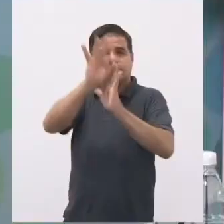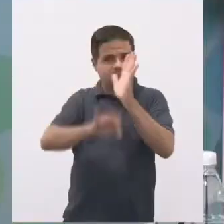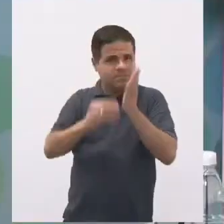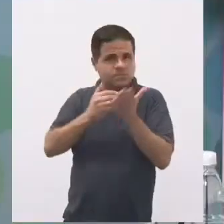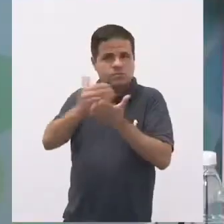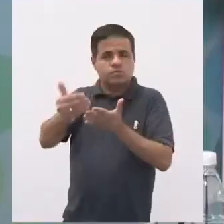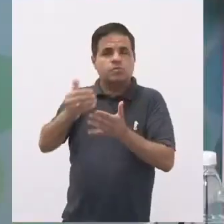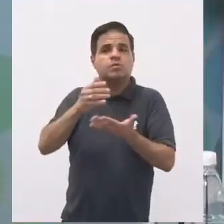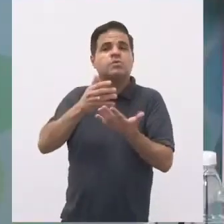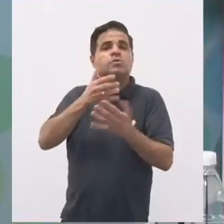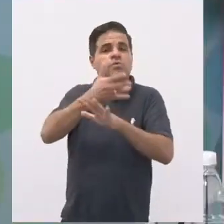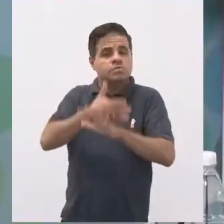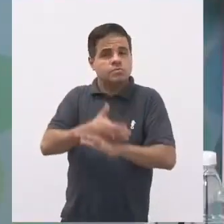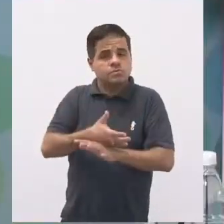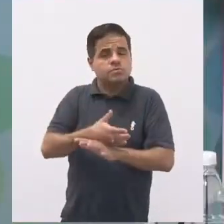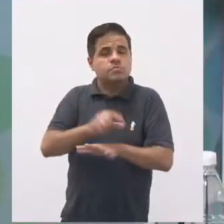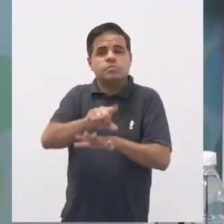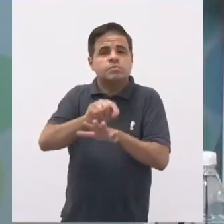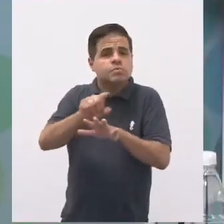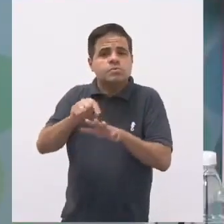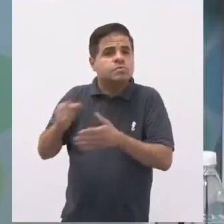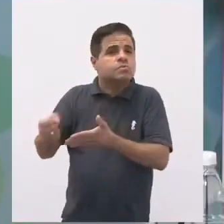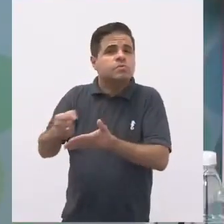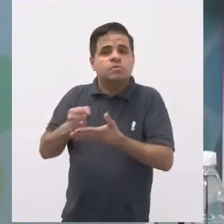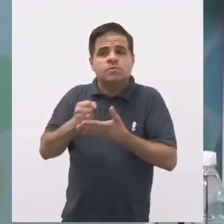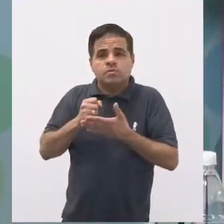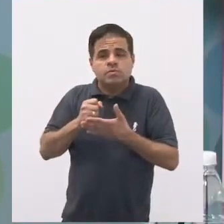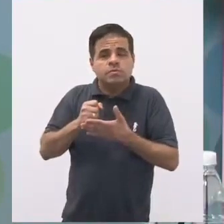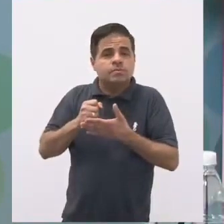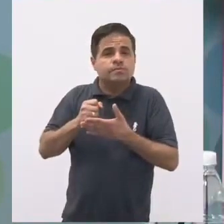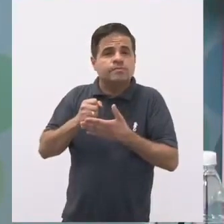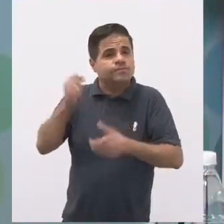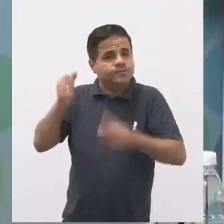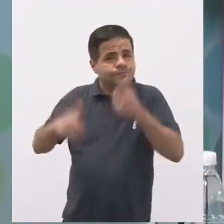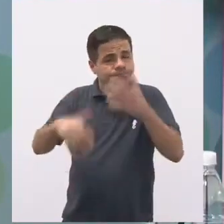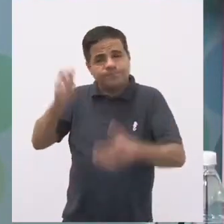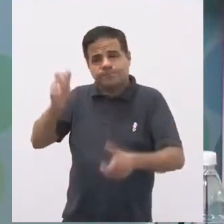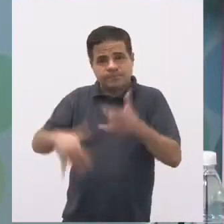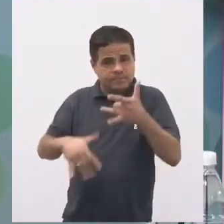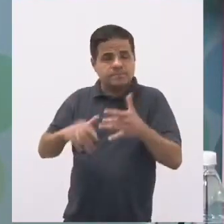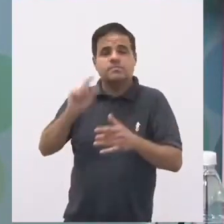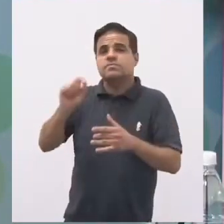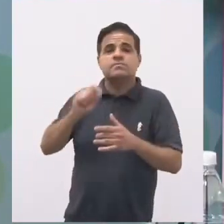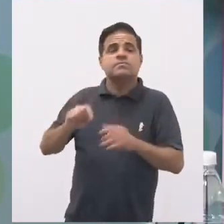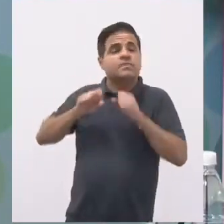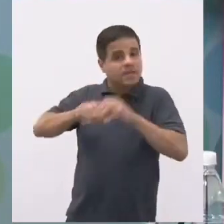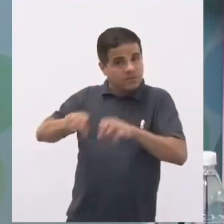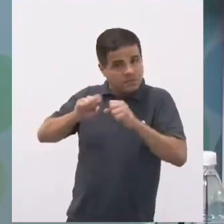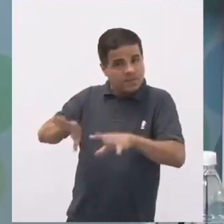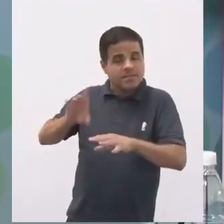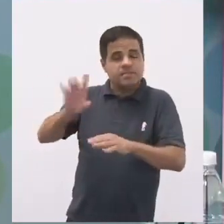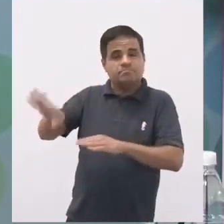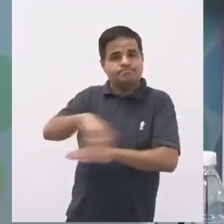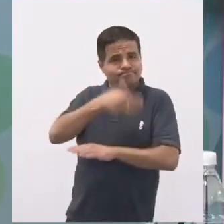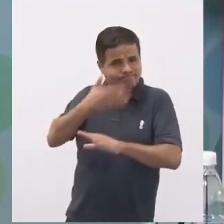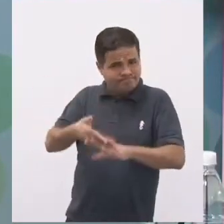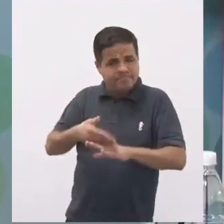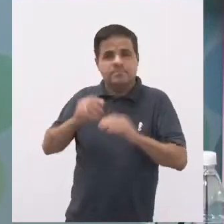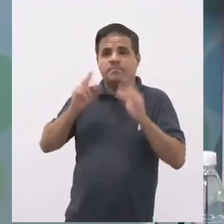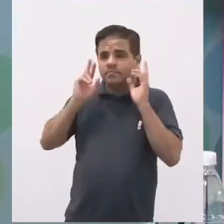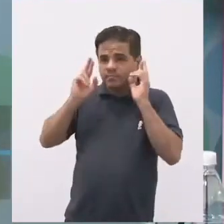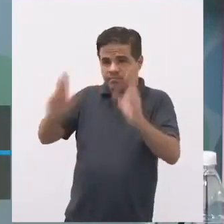introdutórios do currículo, eles trazem exatamente isso que ela salientou na sua fala, que é a educação integral,